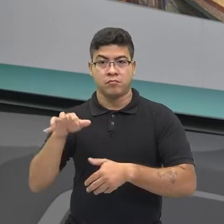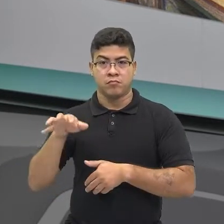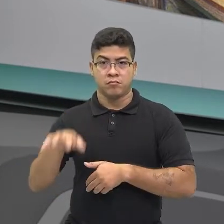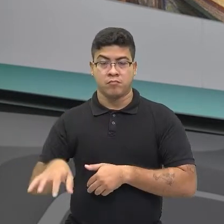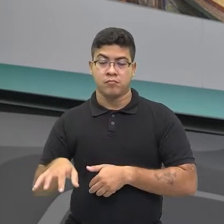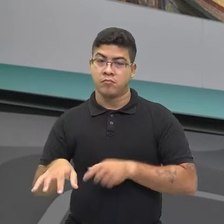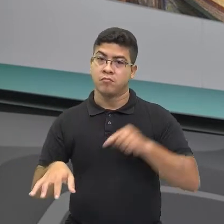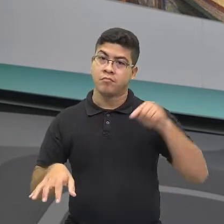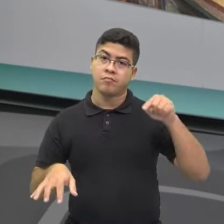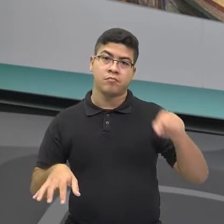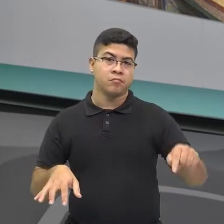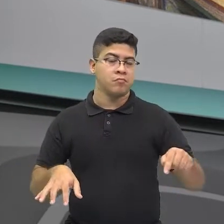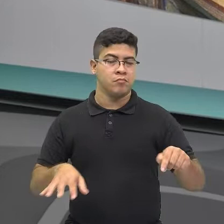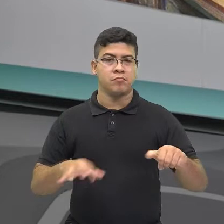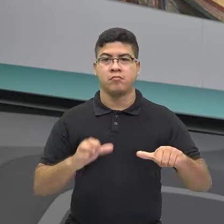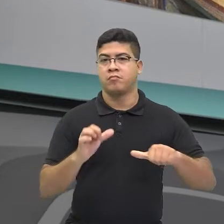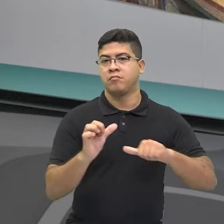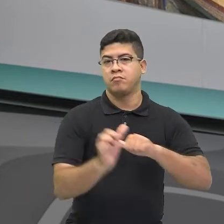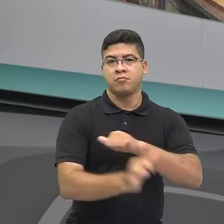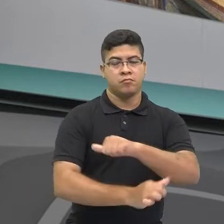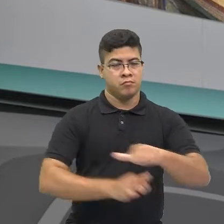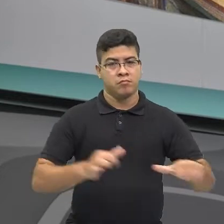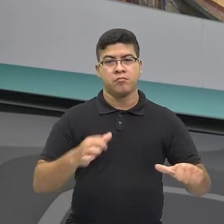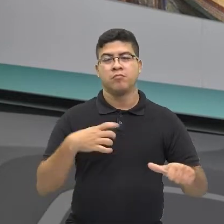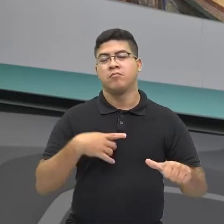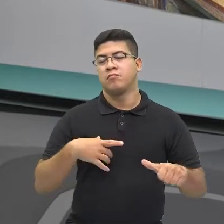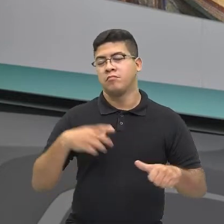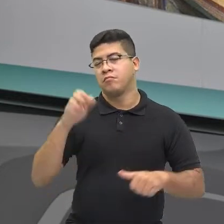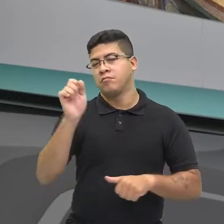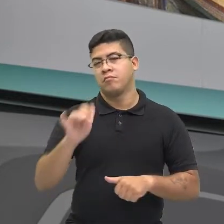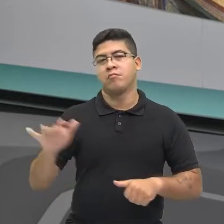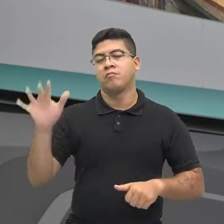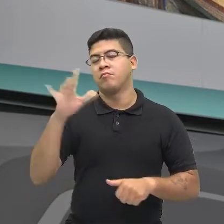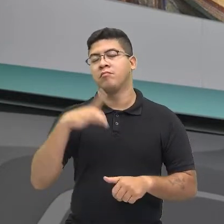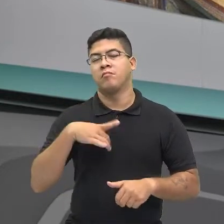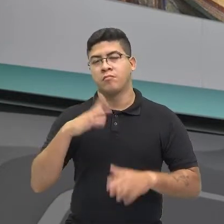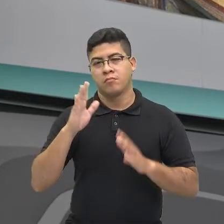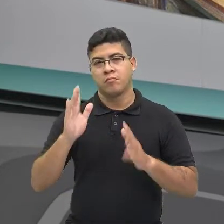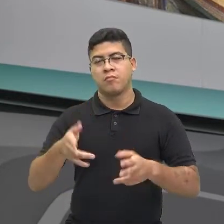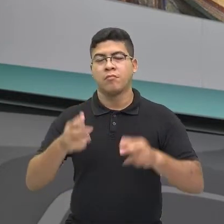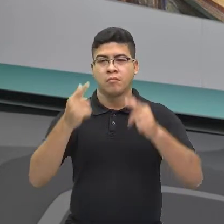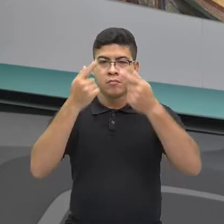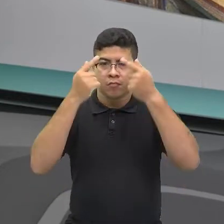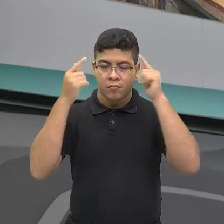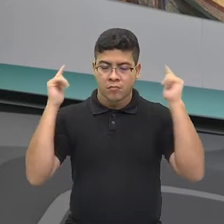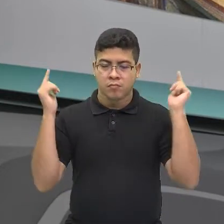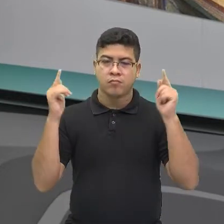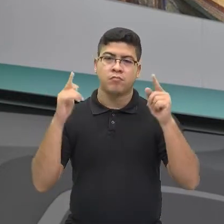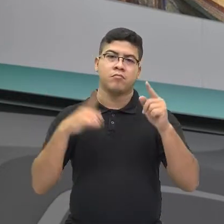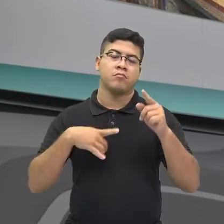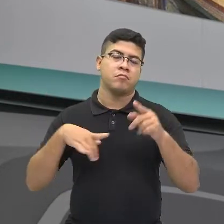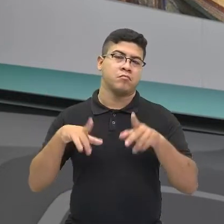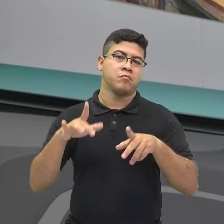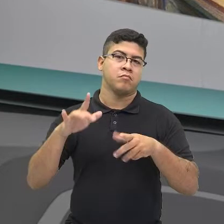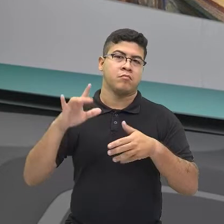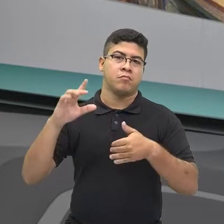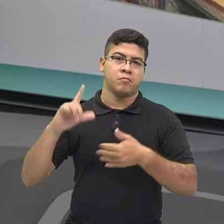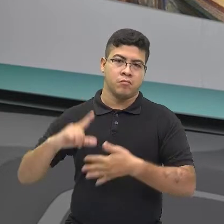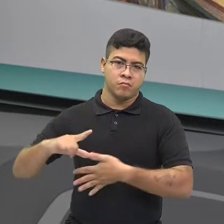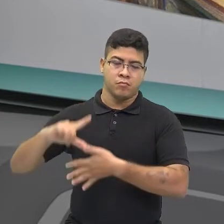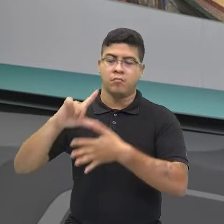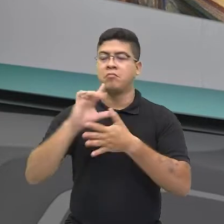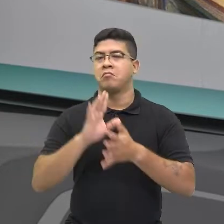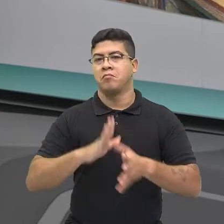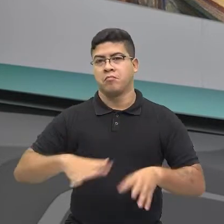Ali, aquelas imagens clássicas, latinas, gregas, a arte vigente. Então, eles vão trazer ali